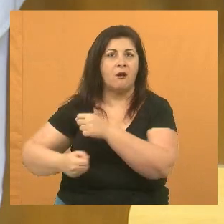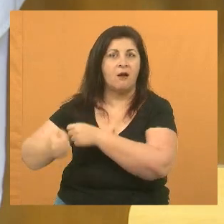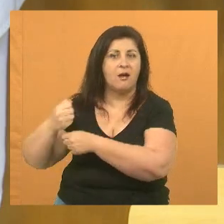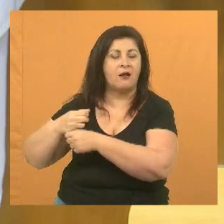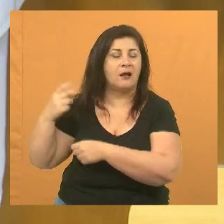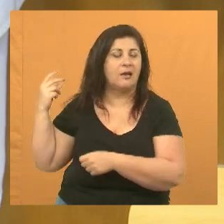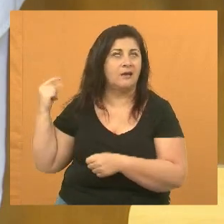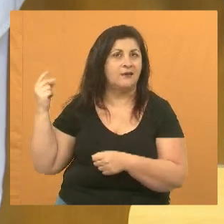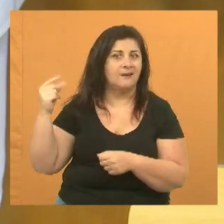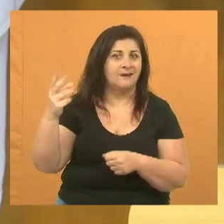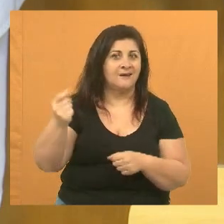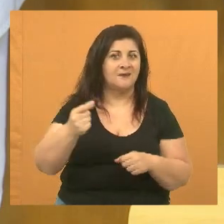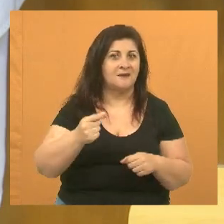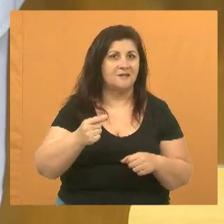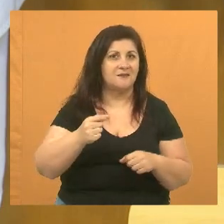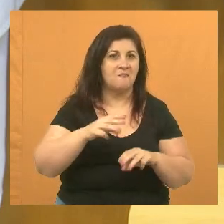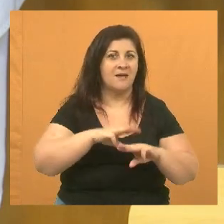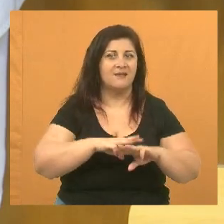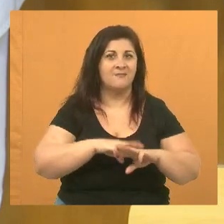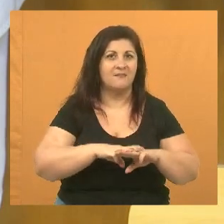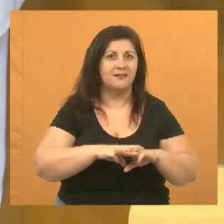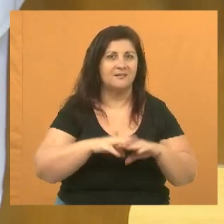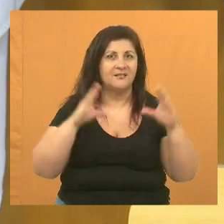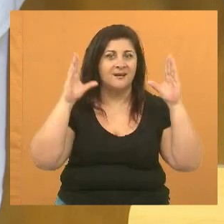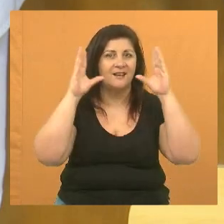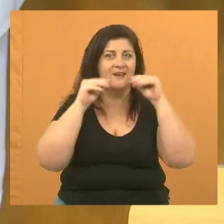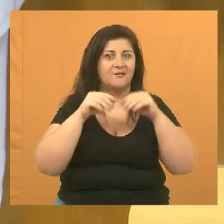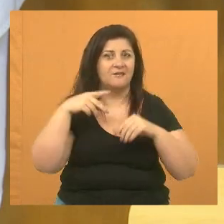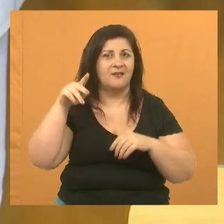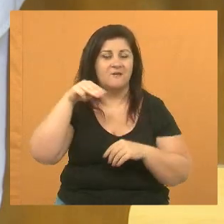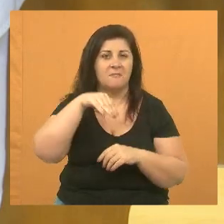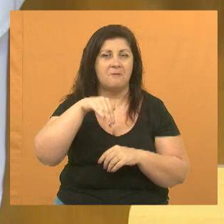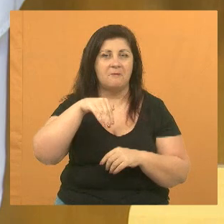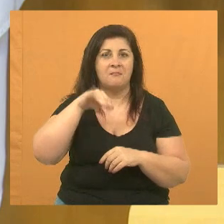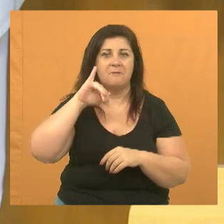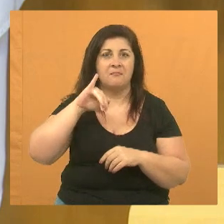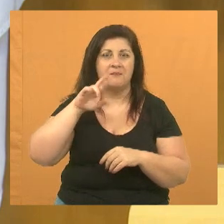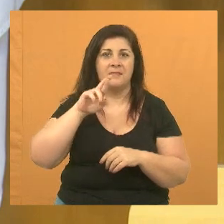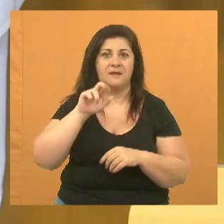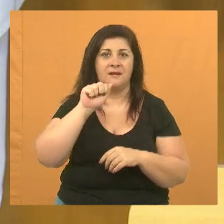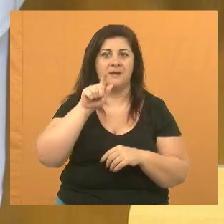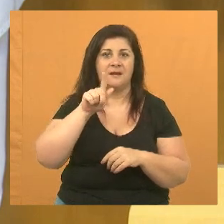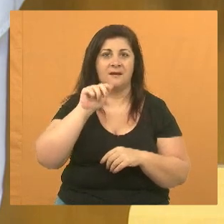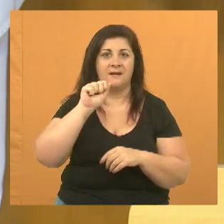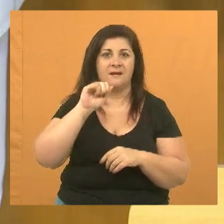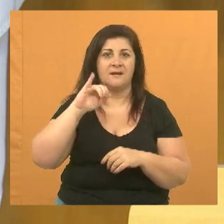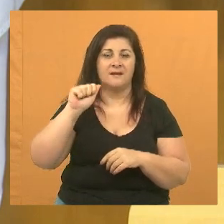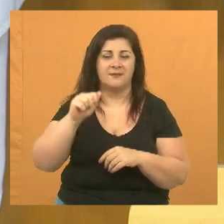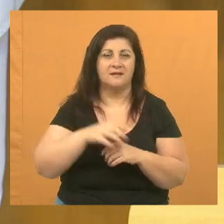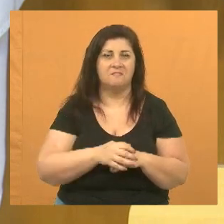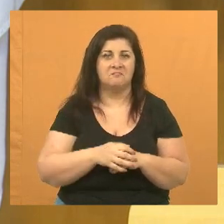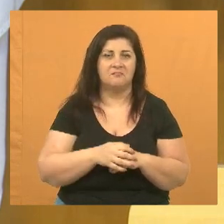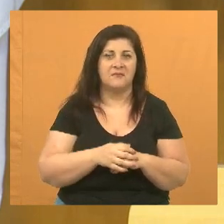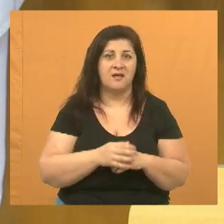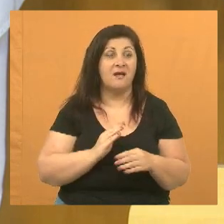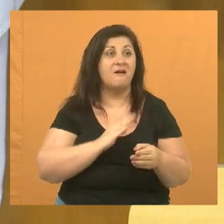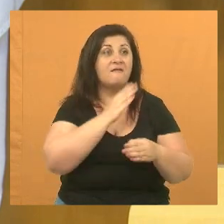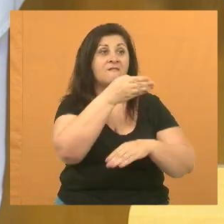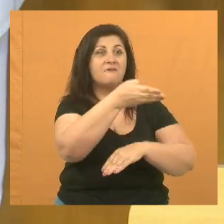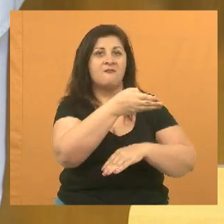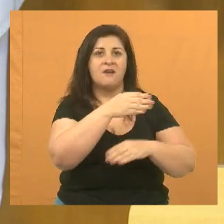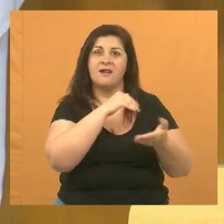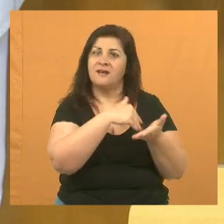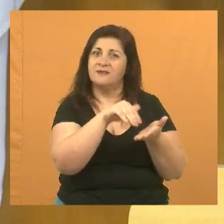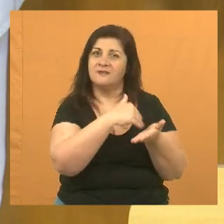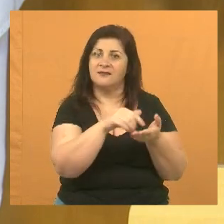35 anos atrás de matemática, à noite, lá no Miragaia, e veio até a secretaria para me ver. E